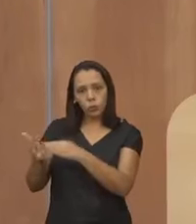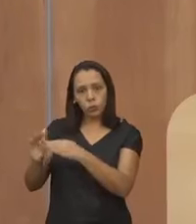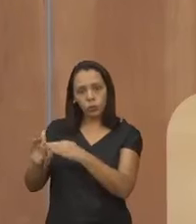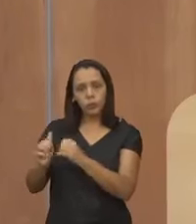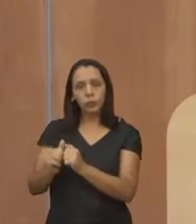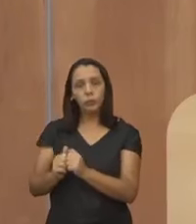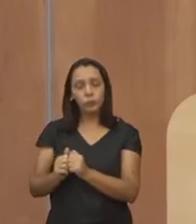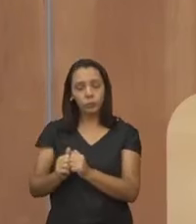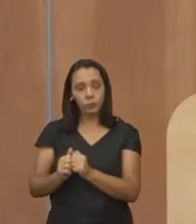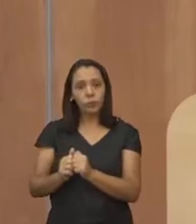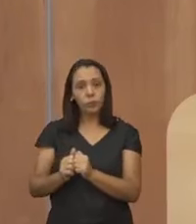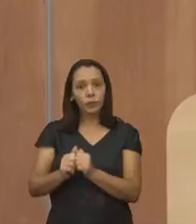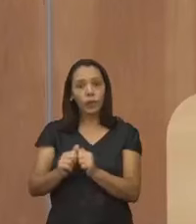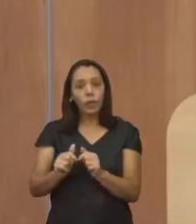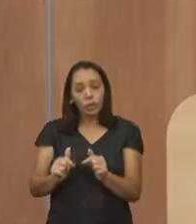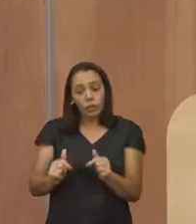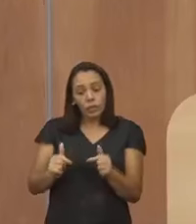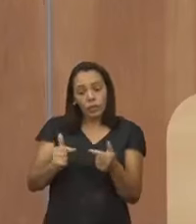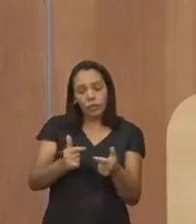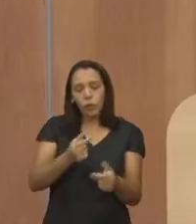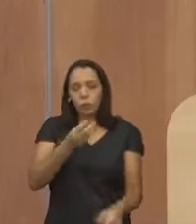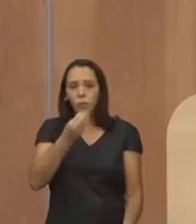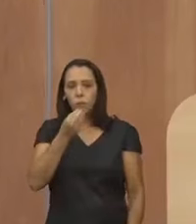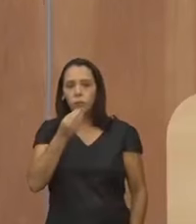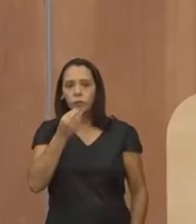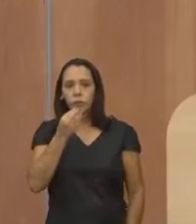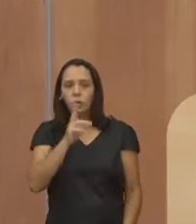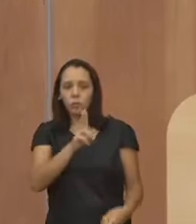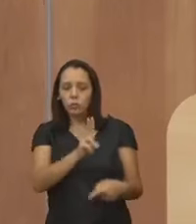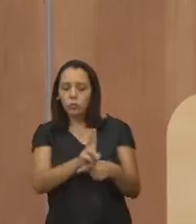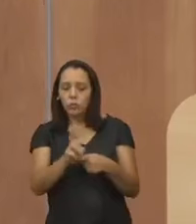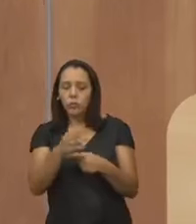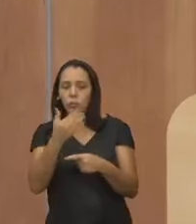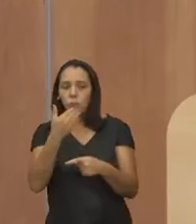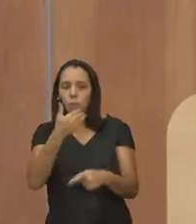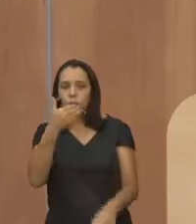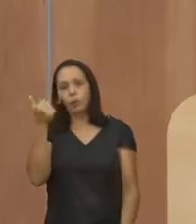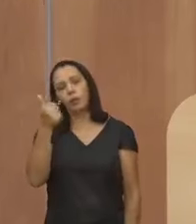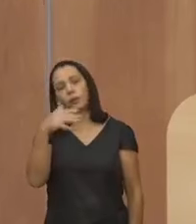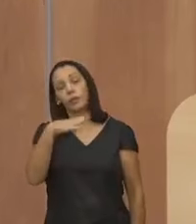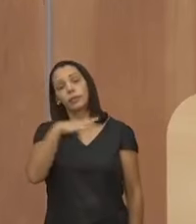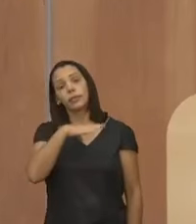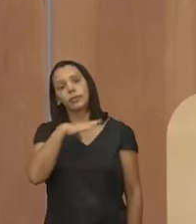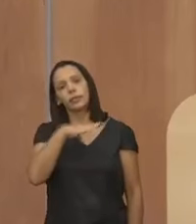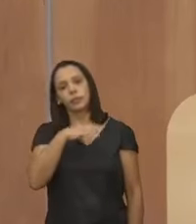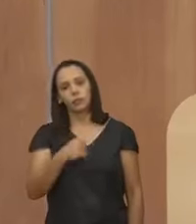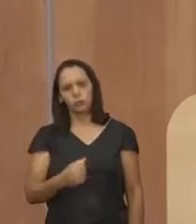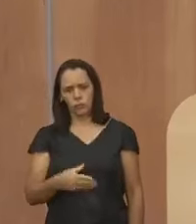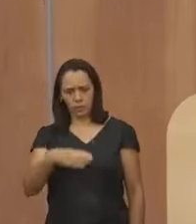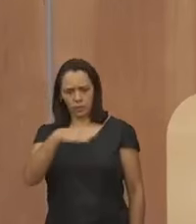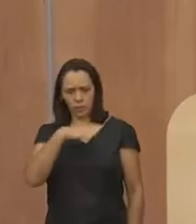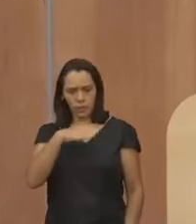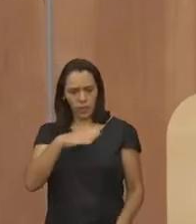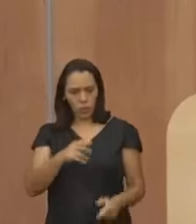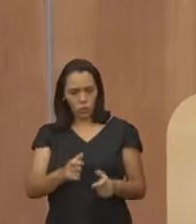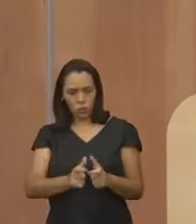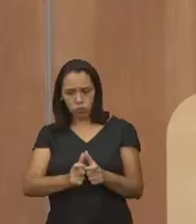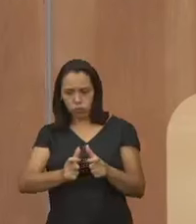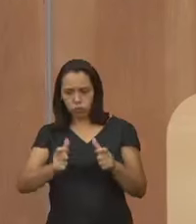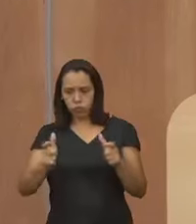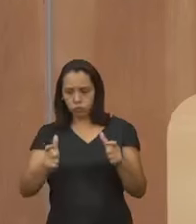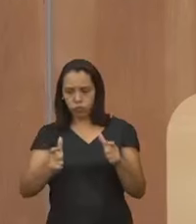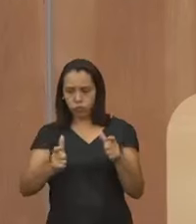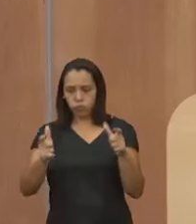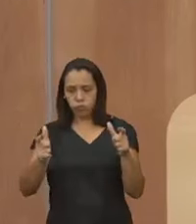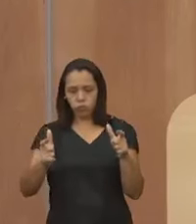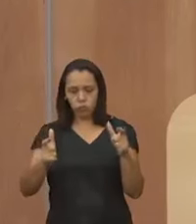uma oportunidade de cuidarmos melhor da nossa cidade. Uma cidade que não para de crescer, uma cidade que